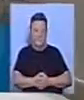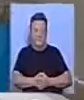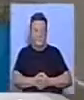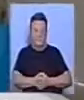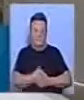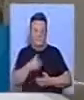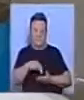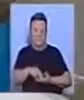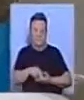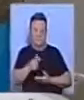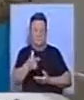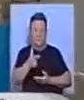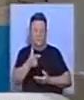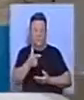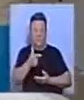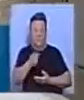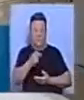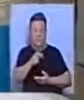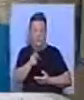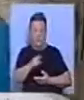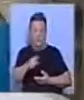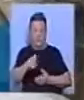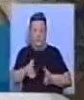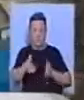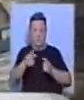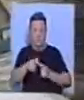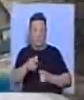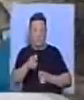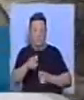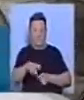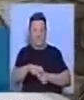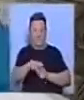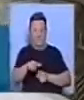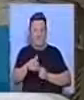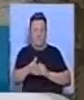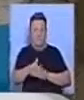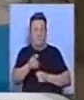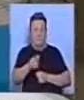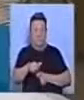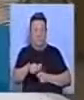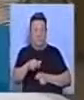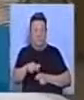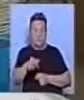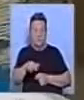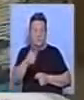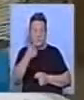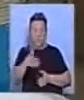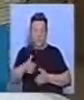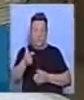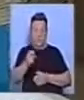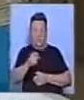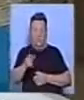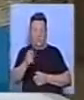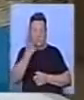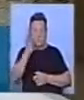estamos no torreão poente em pleno terreiro do paço o praça do comércio e extintor região é o